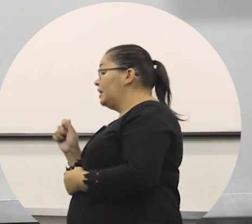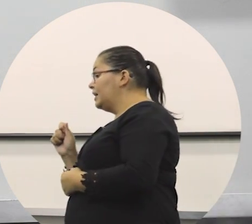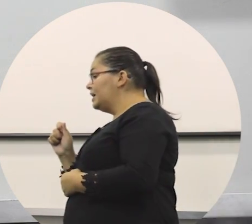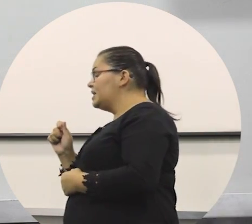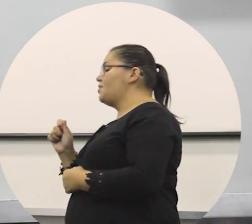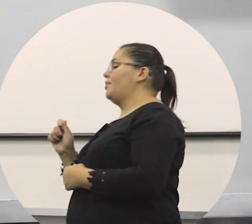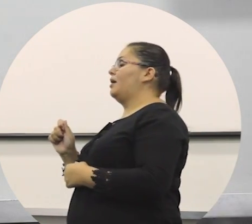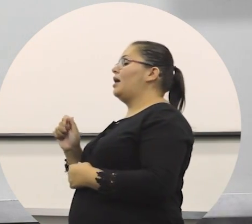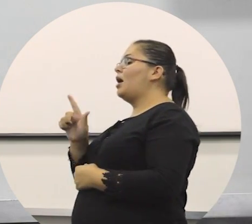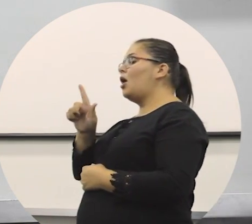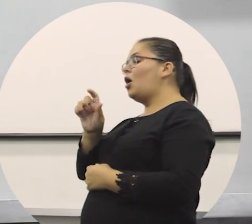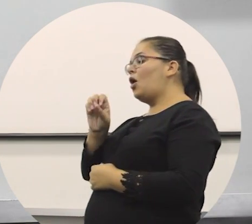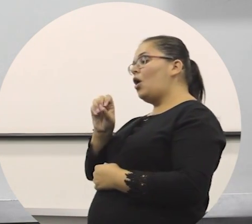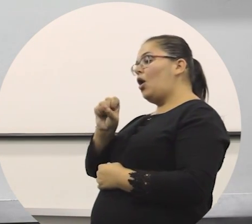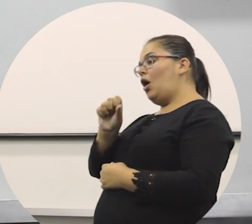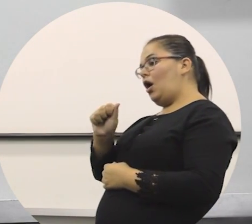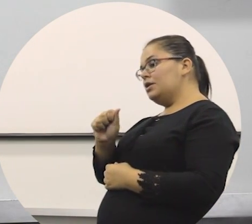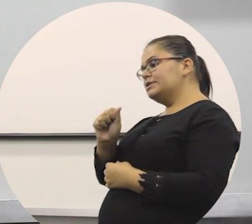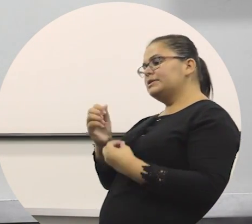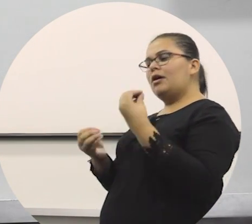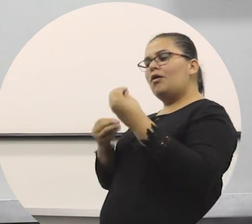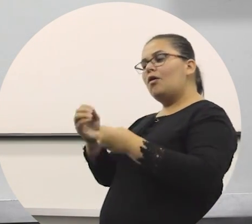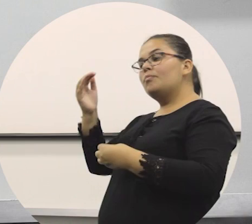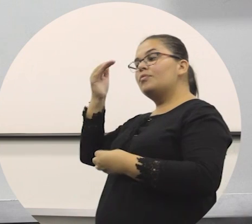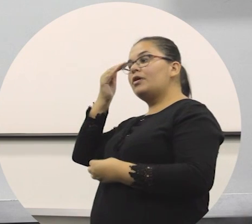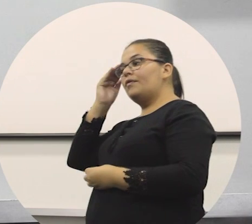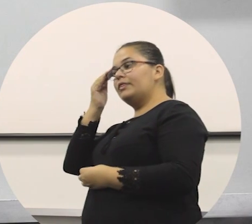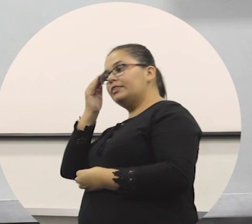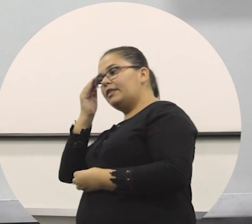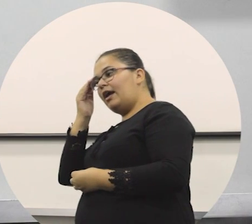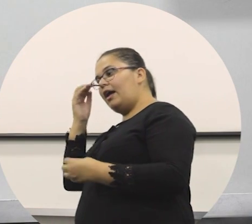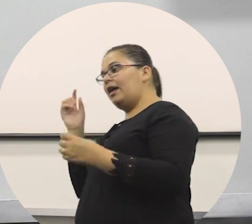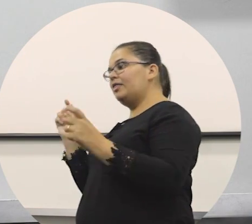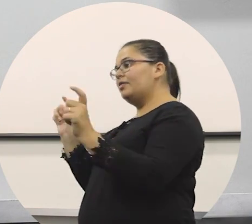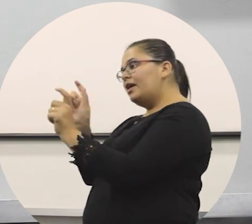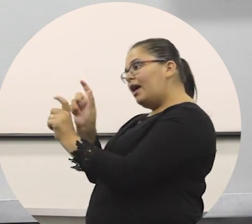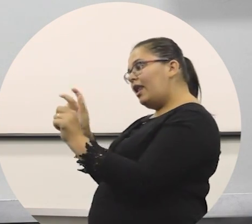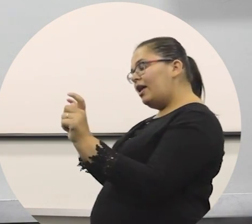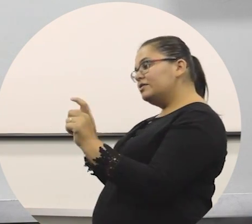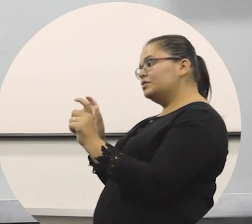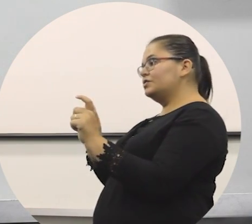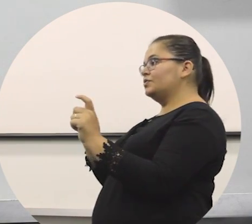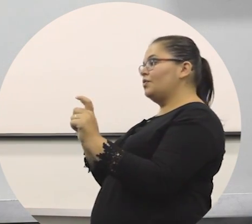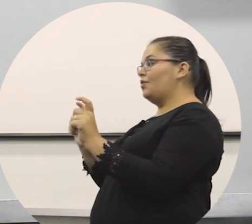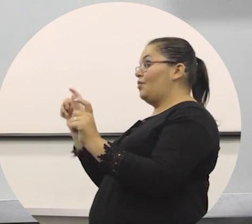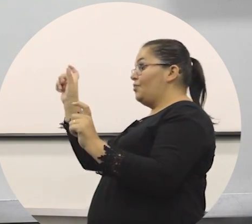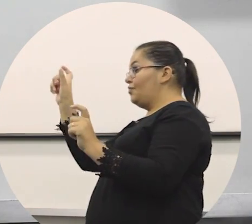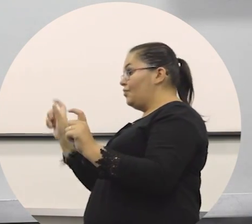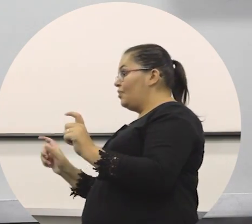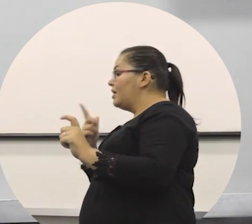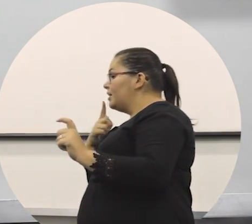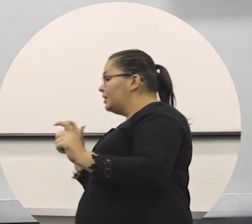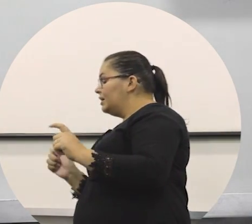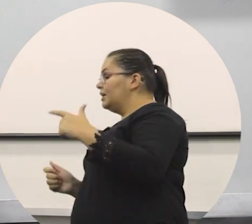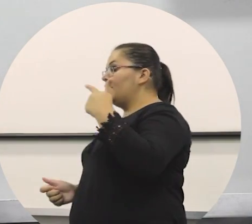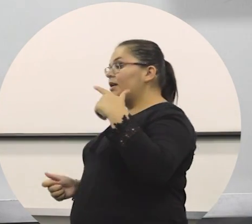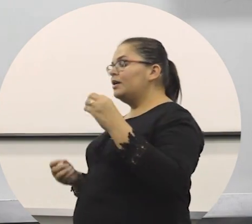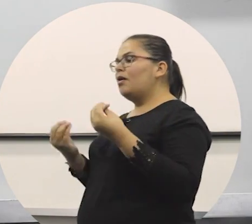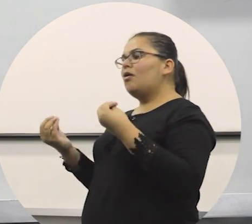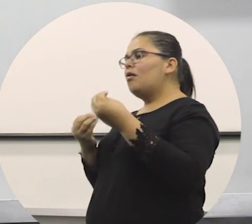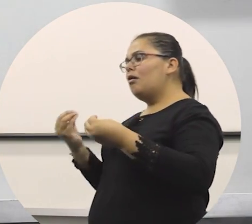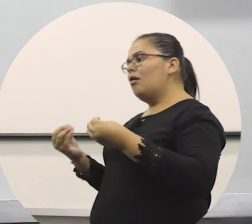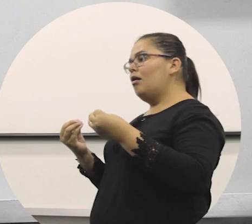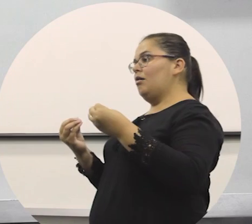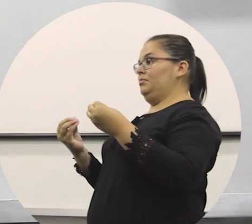das vozes. Estava falando, né? Então, como que eu entendo e faço essas glossas de acordo com cada língua? E aí eu fiquei pensando